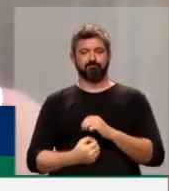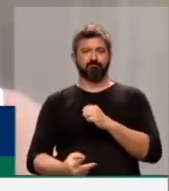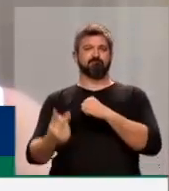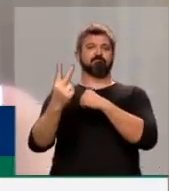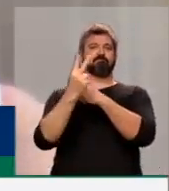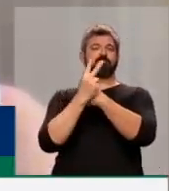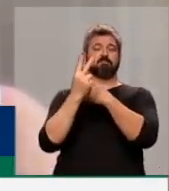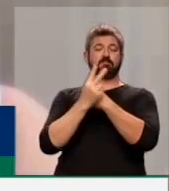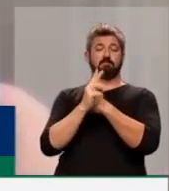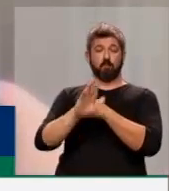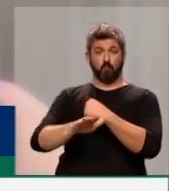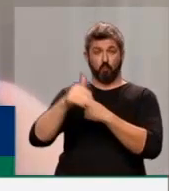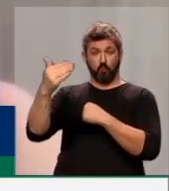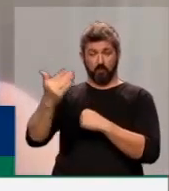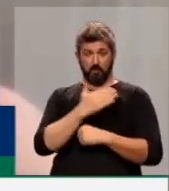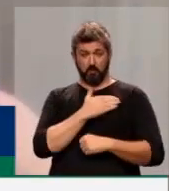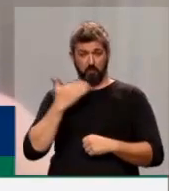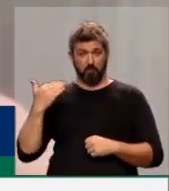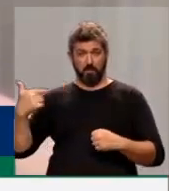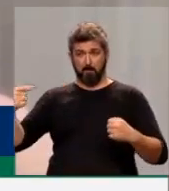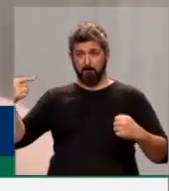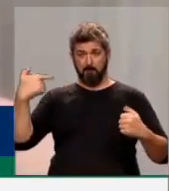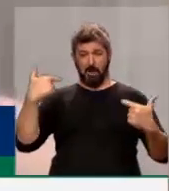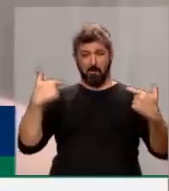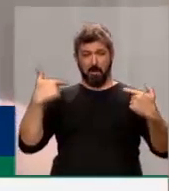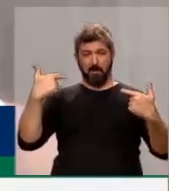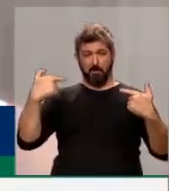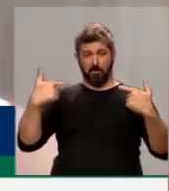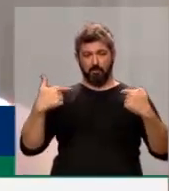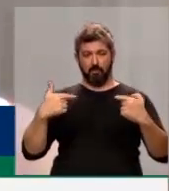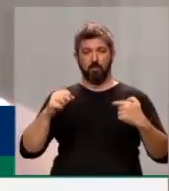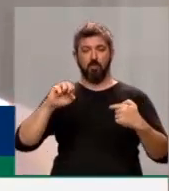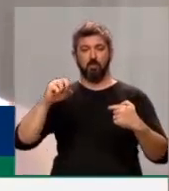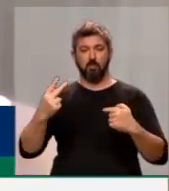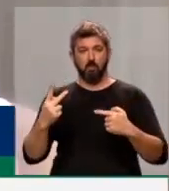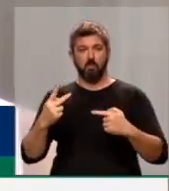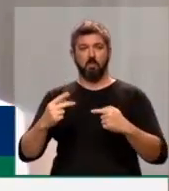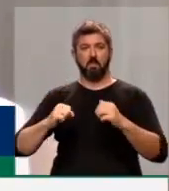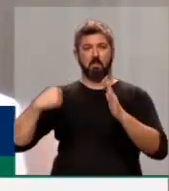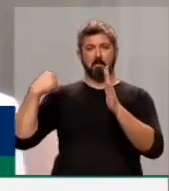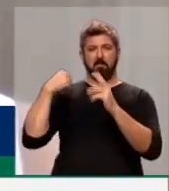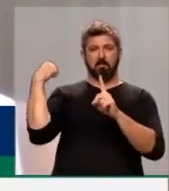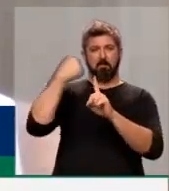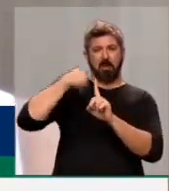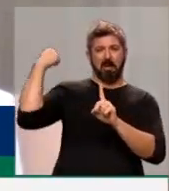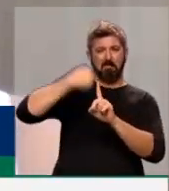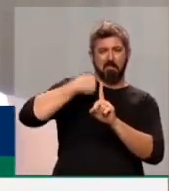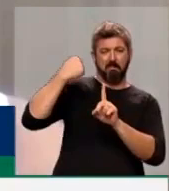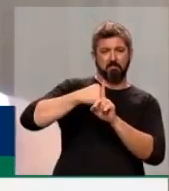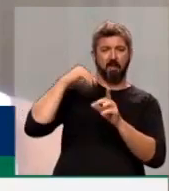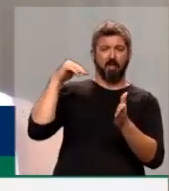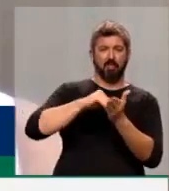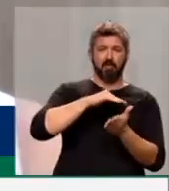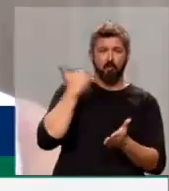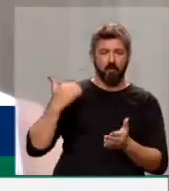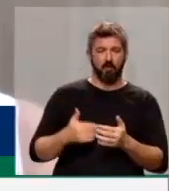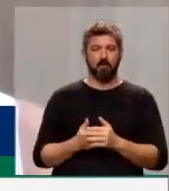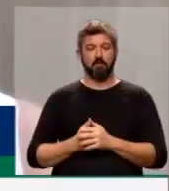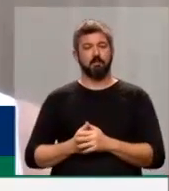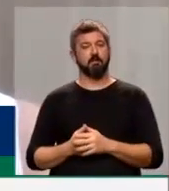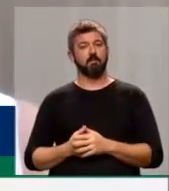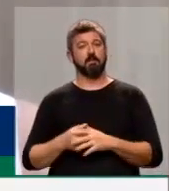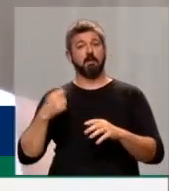resguardo. Quando a gente morre de tiro ou quando a gente morre de ataque a pontapé e soco, nós precisamos chegar